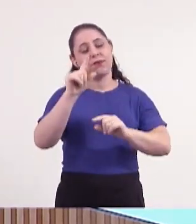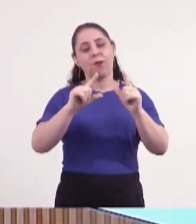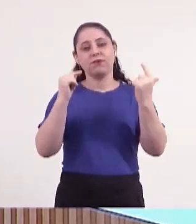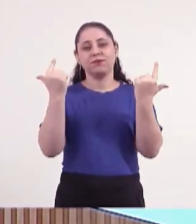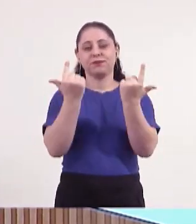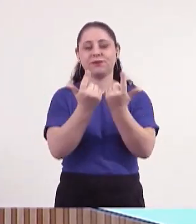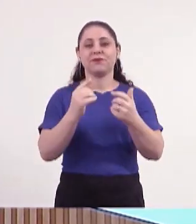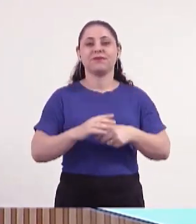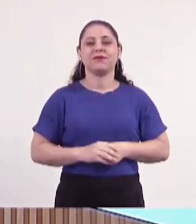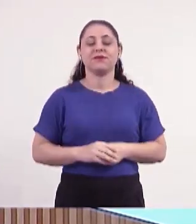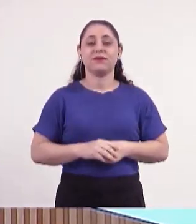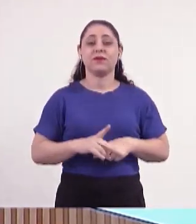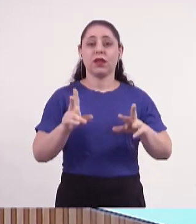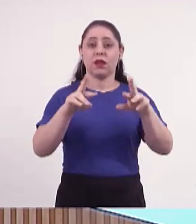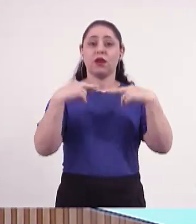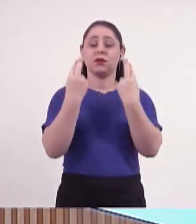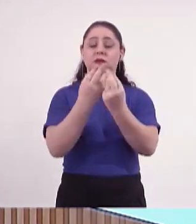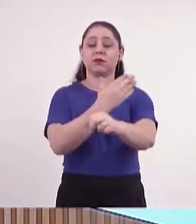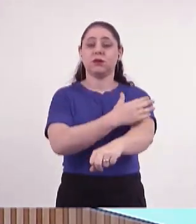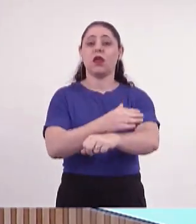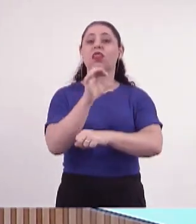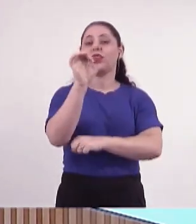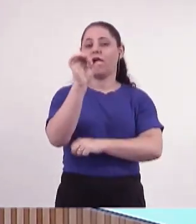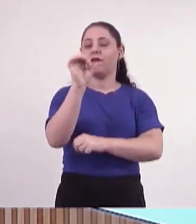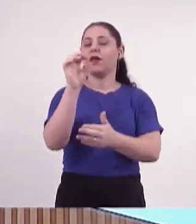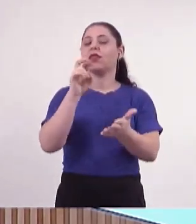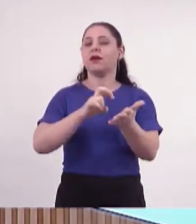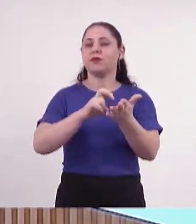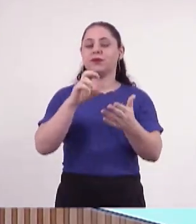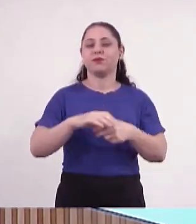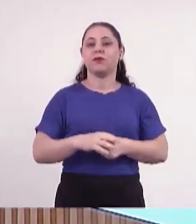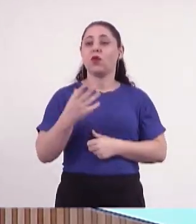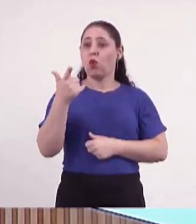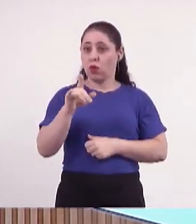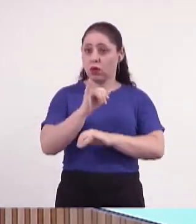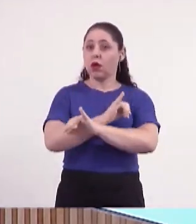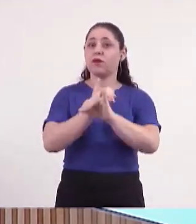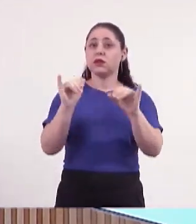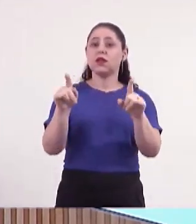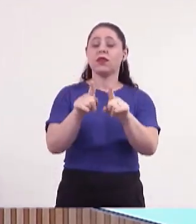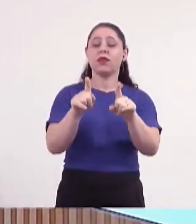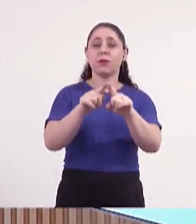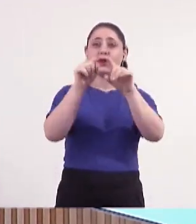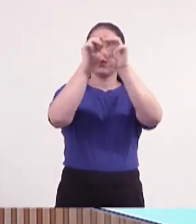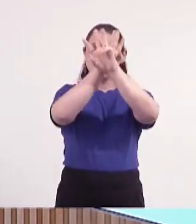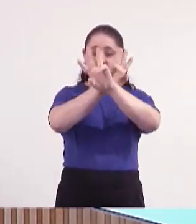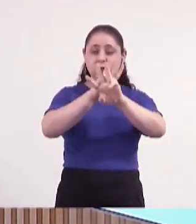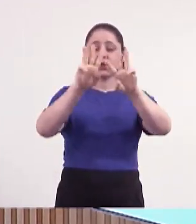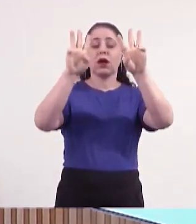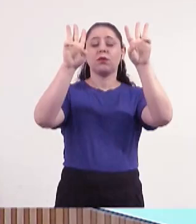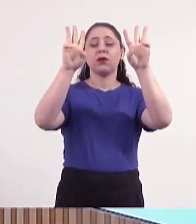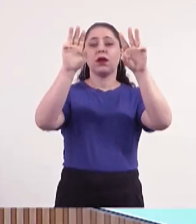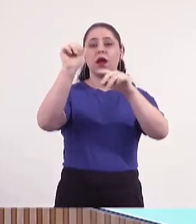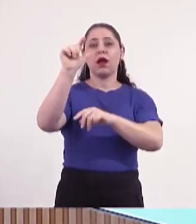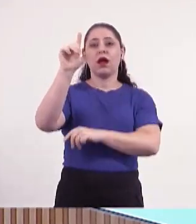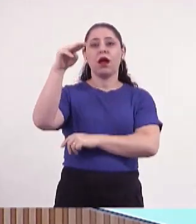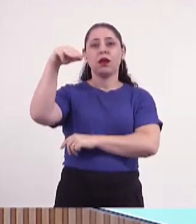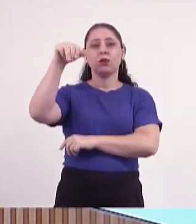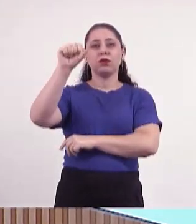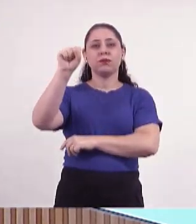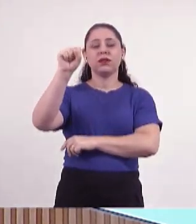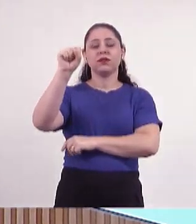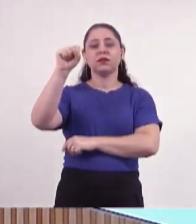na TV Lemes. E a sessão plenária às 9 horas da manhã. Outras notícias também lá no nosso site, o